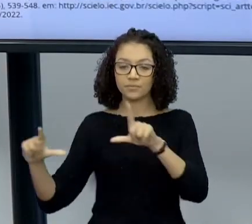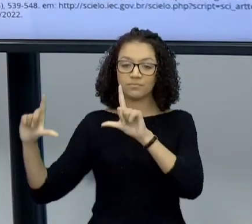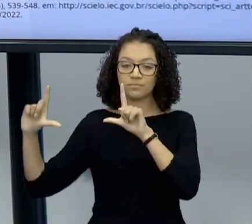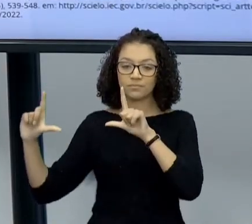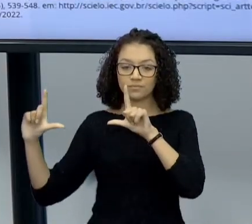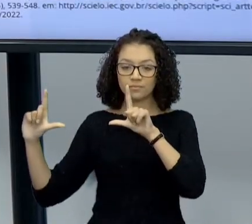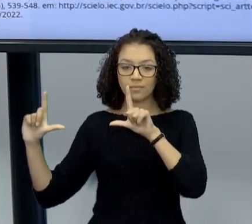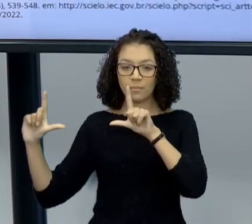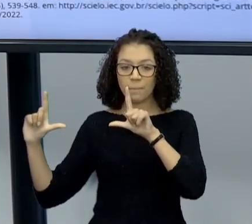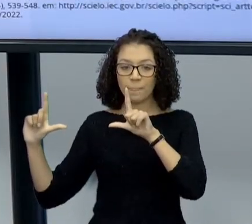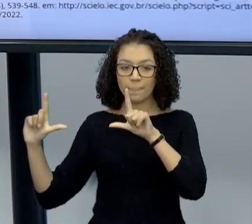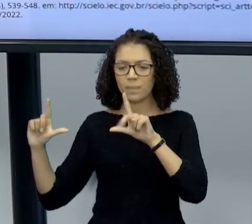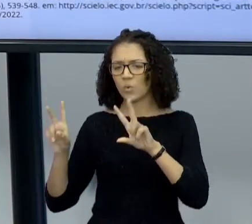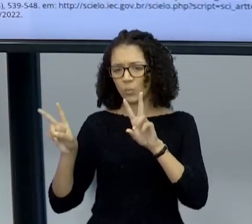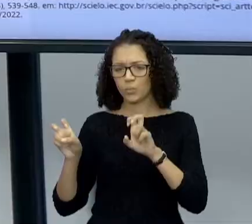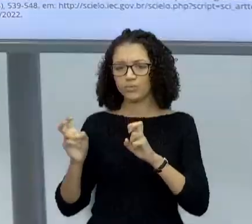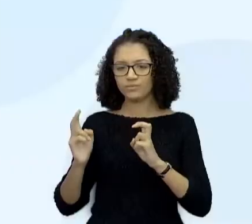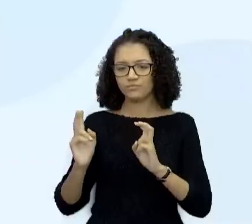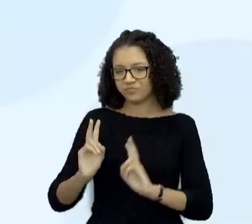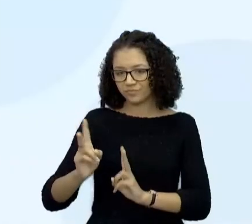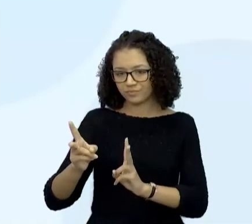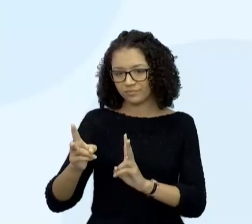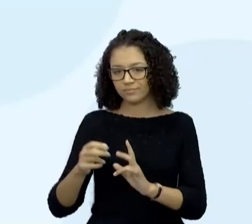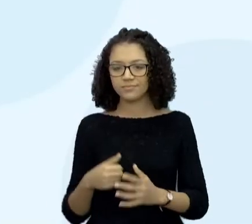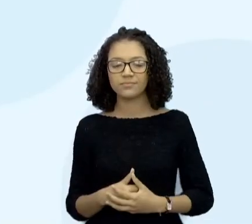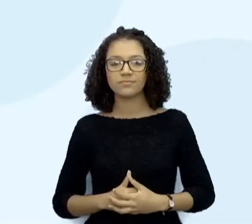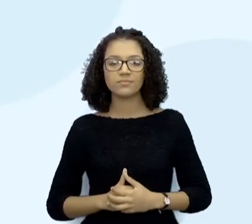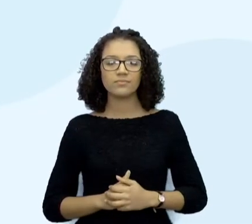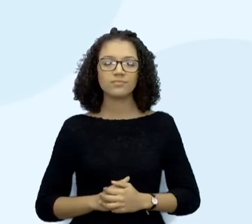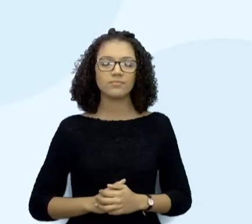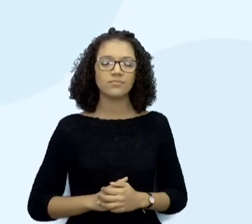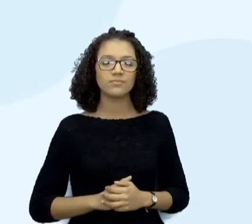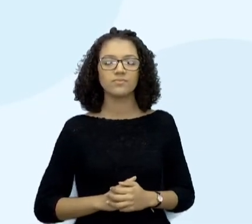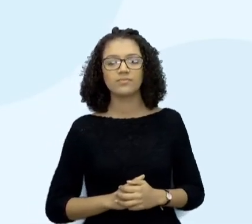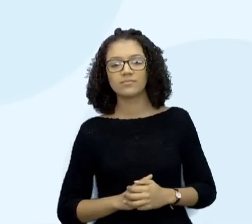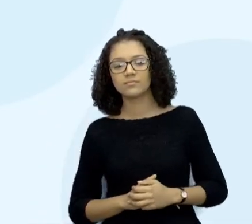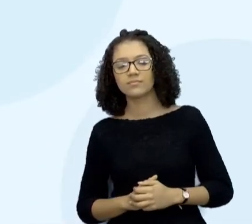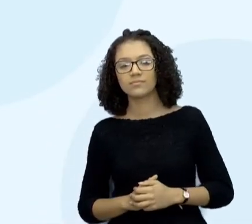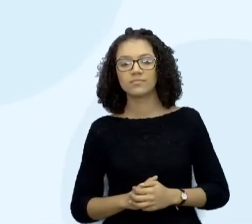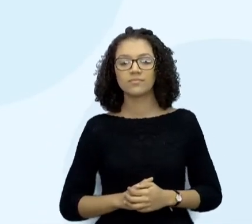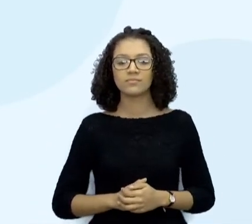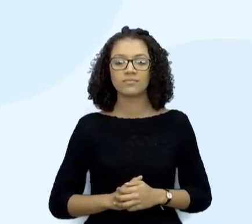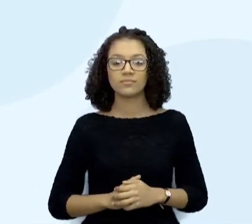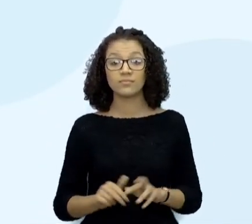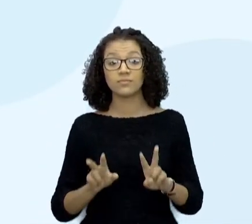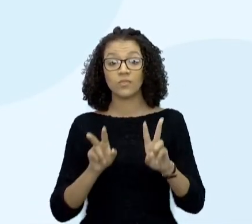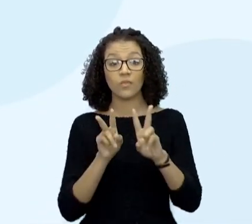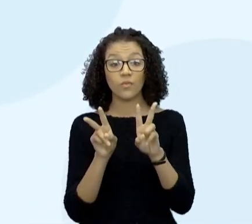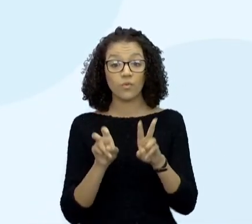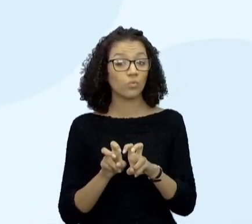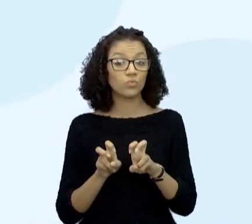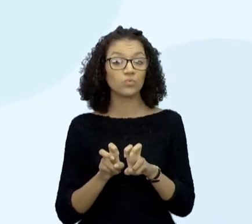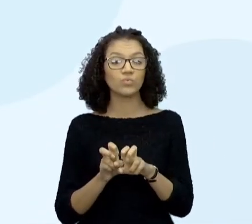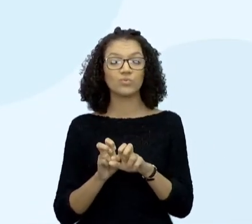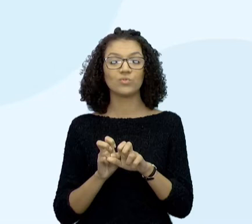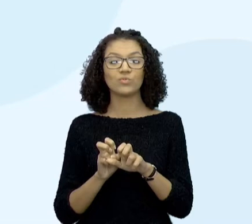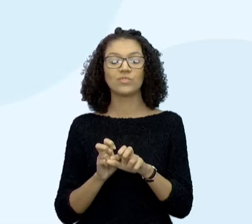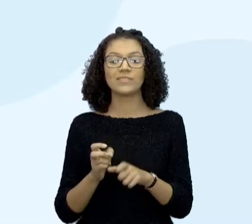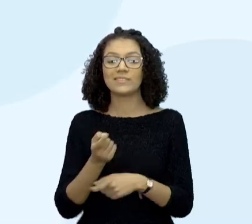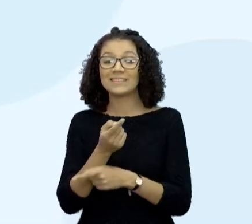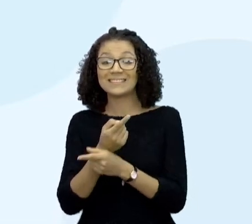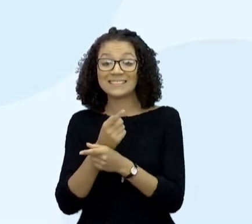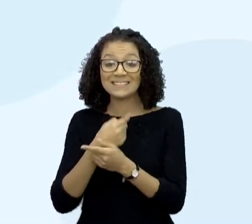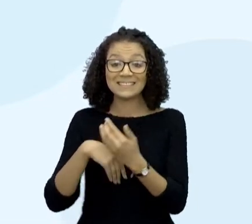Falando aí continuando sobre a transição demográfica, põe aí por gentileza. A tese de que o desenvolvimento econômico